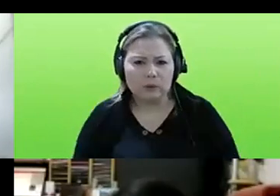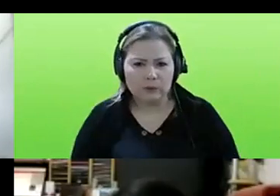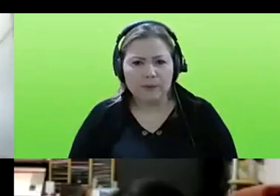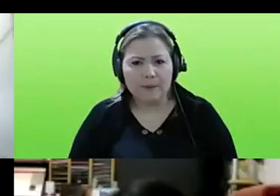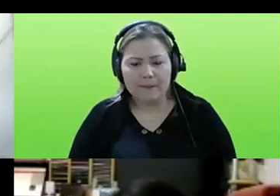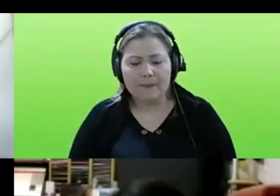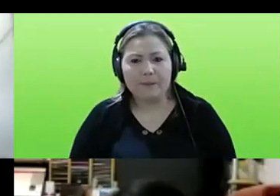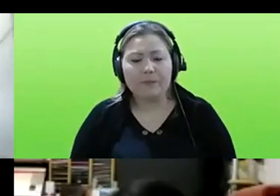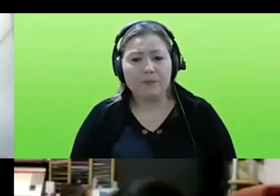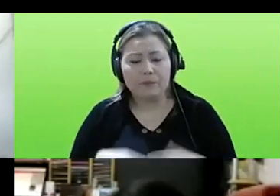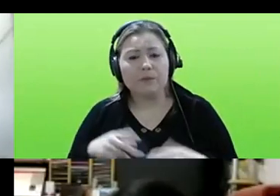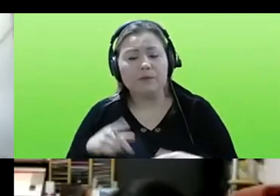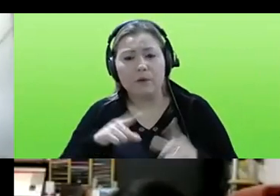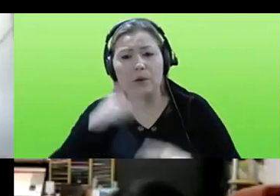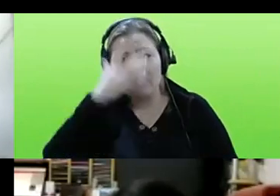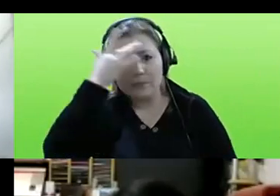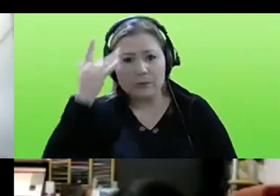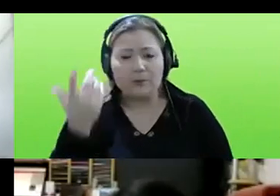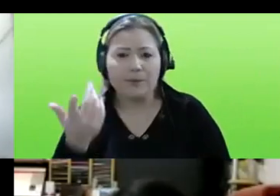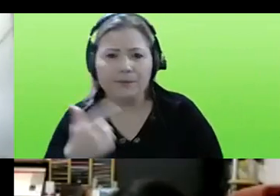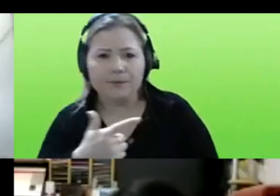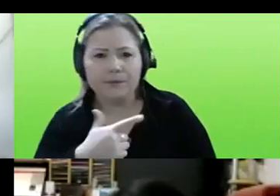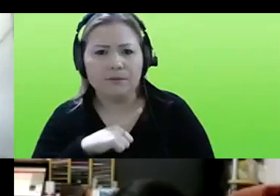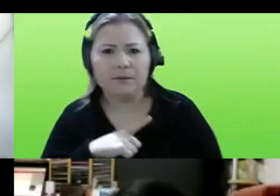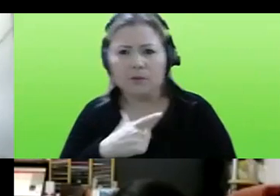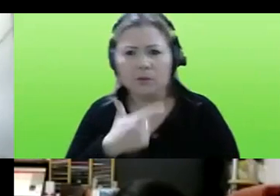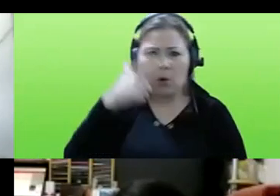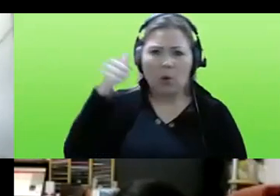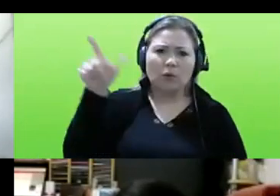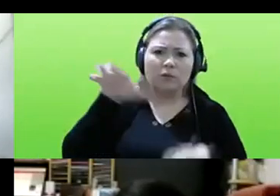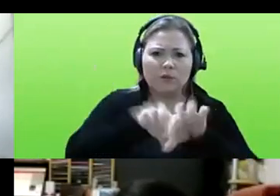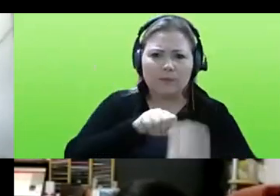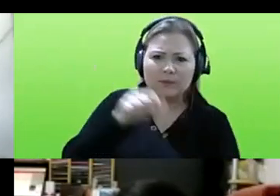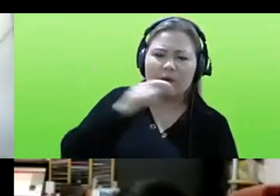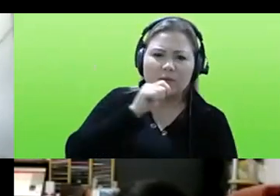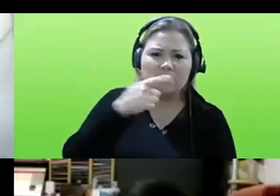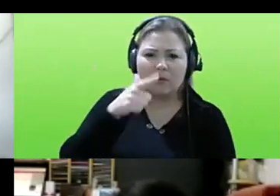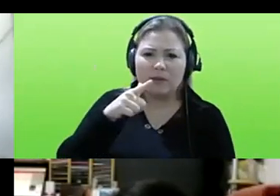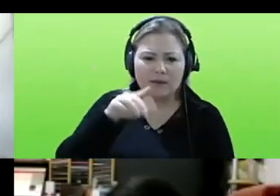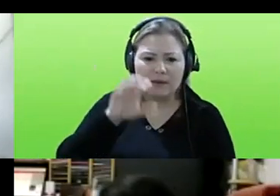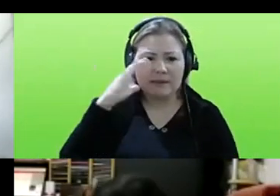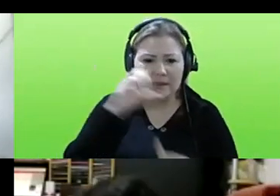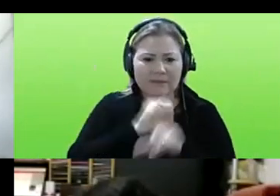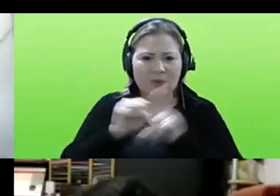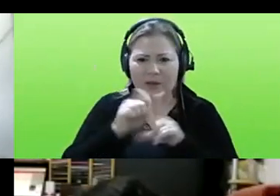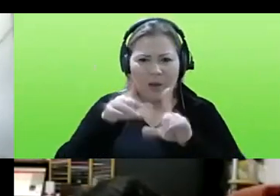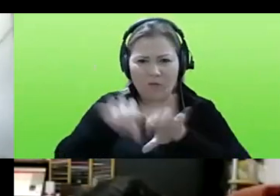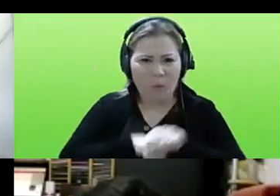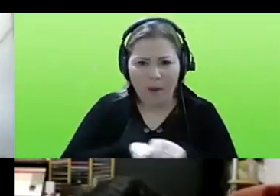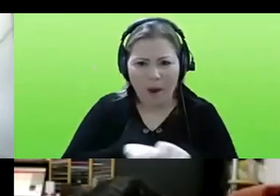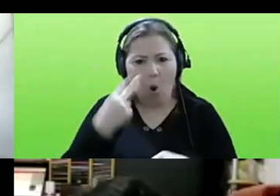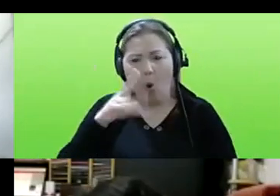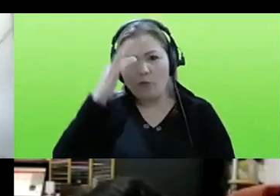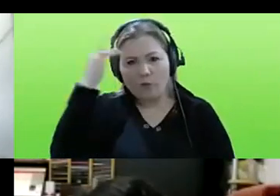Então, pessoas mesmo que vêm de outras formações, que não têm formação em ciências sociais ou em